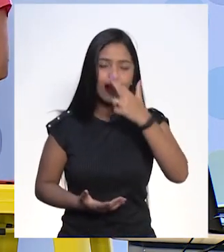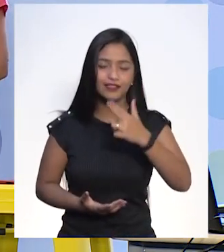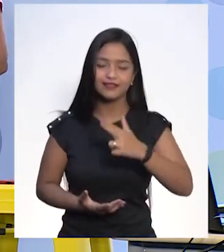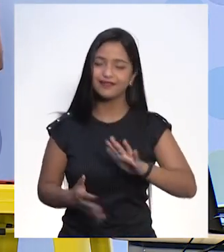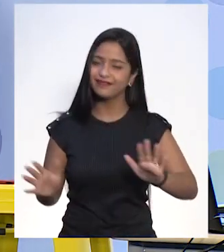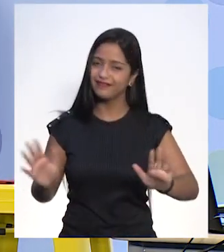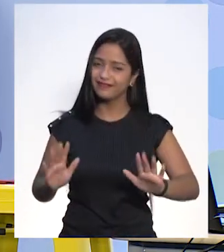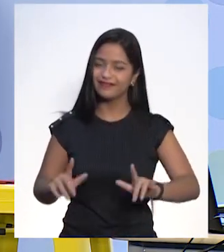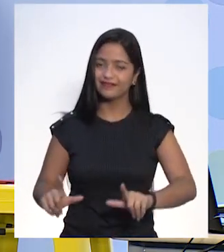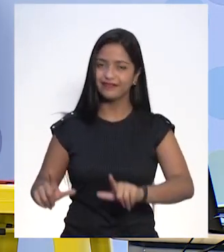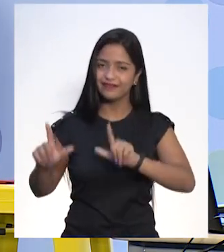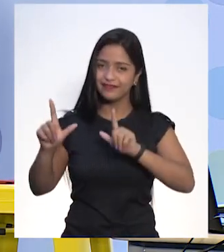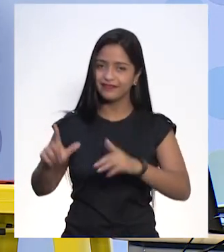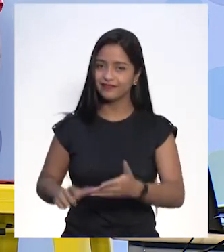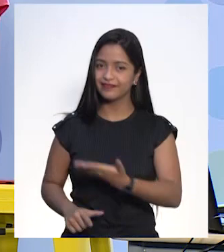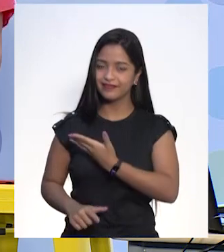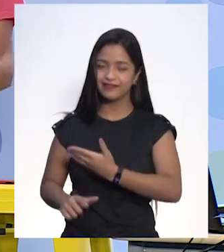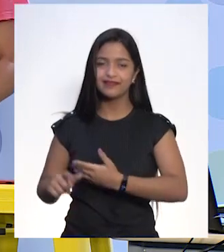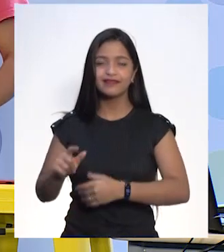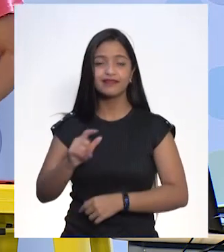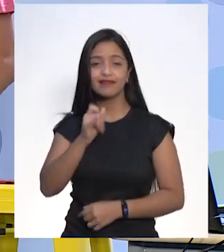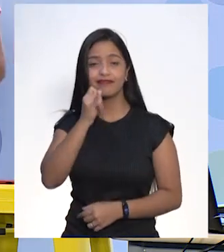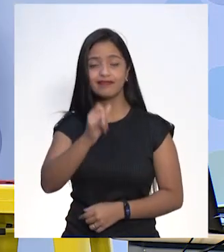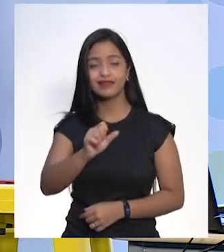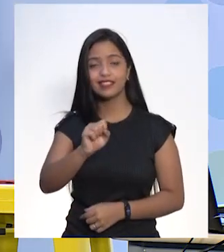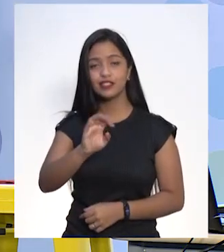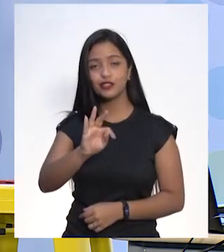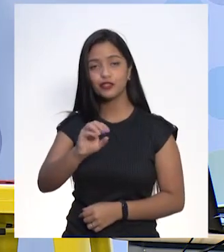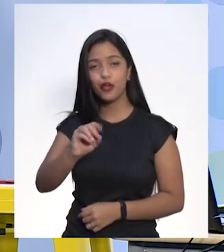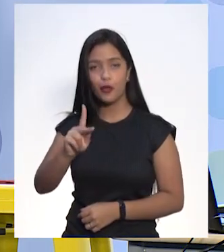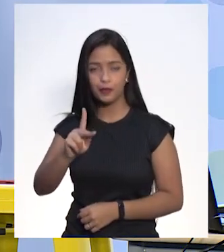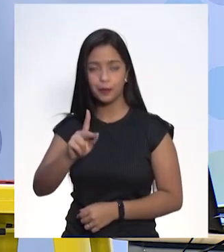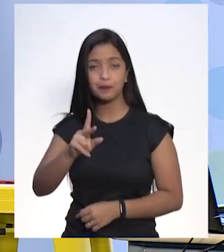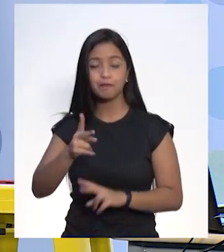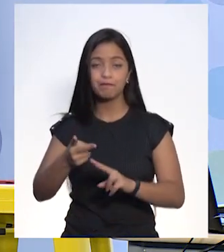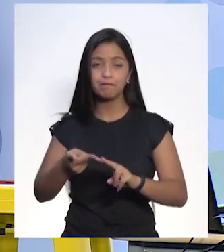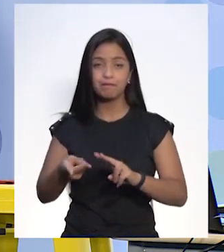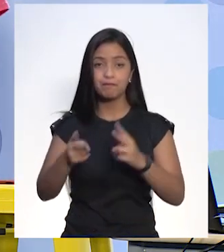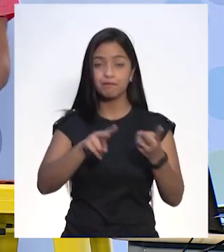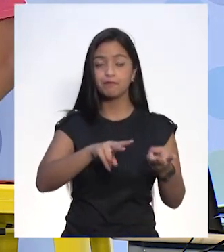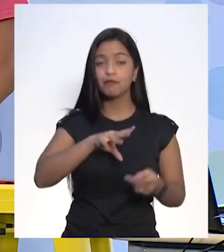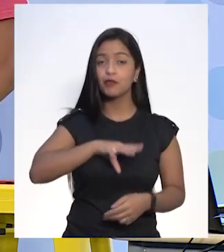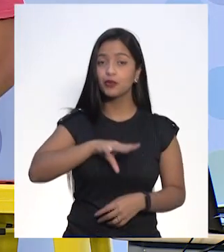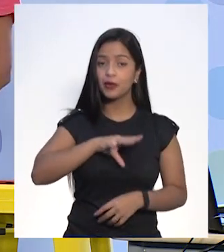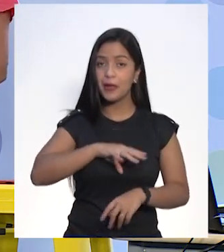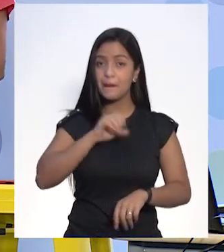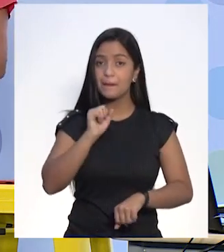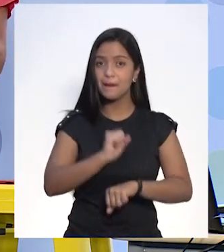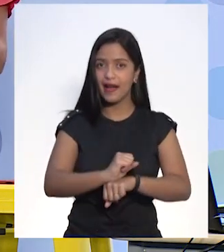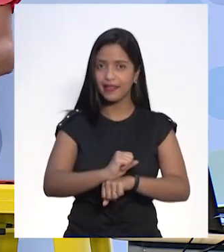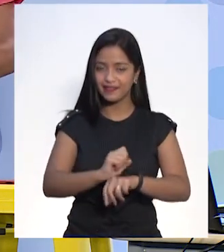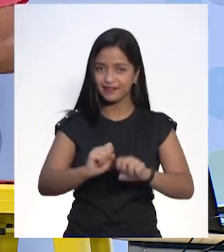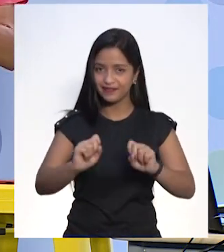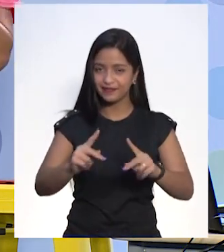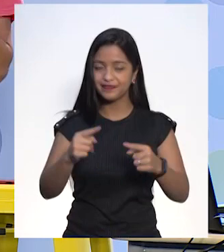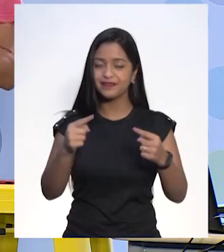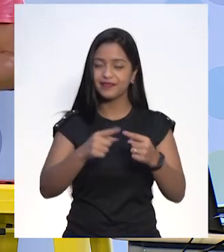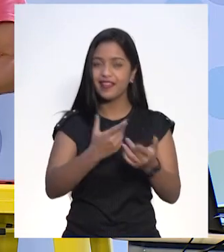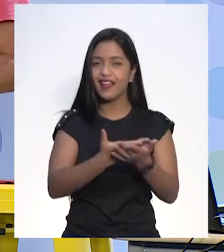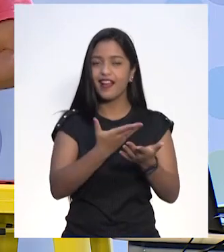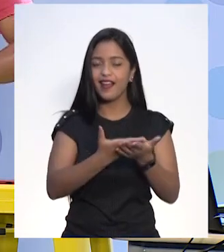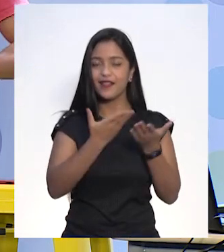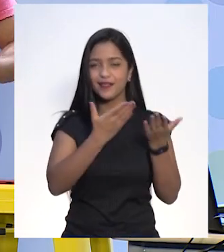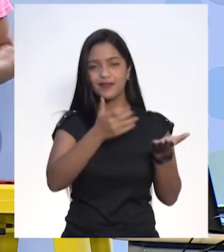aqui, ó. Famosa placa de stop aqui para o nosso português. Aqui, ó. Trouxe para a aula da professora Antônia. Ok, matemática também,